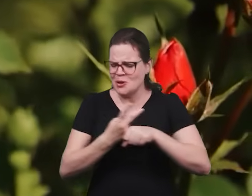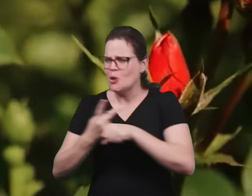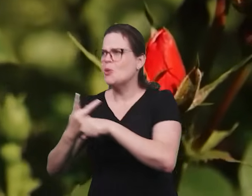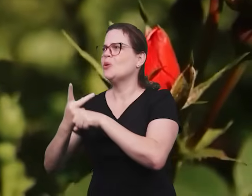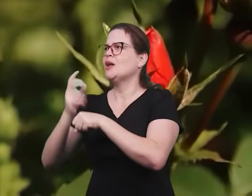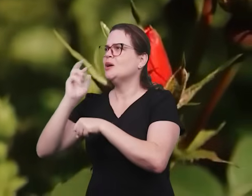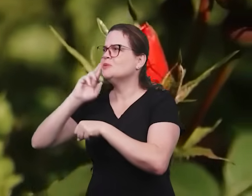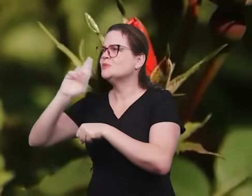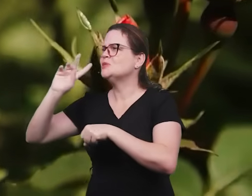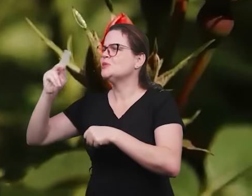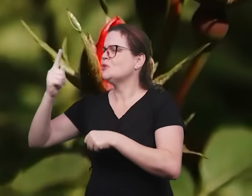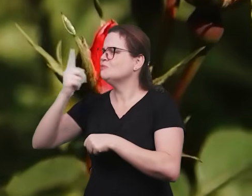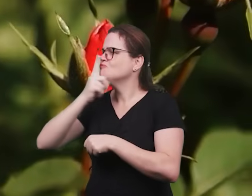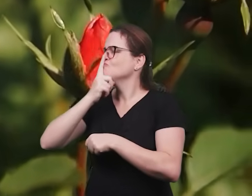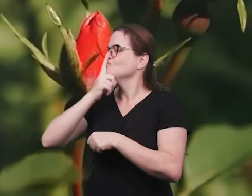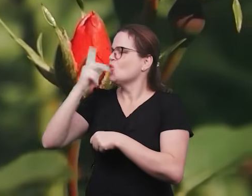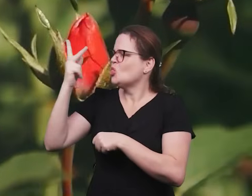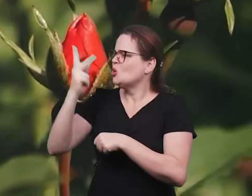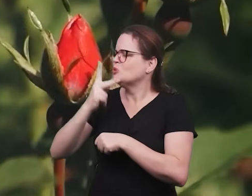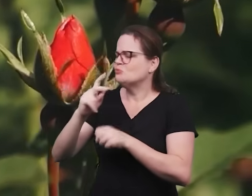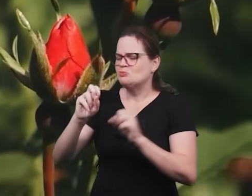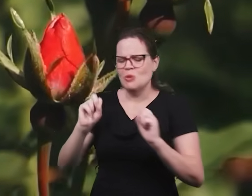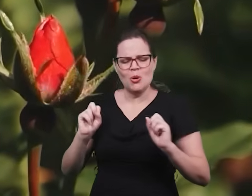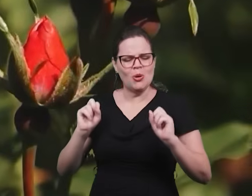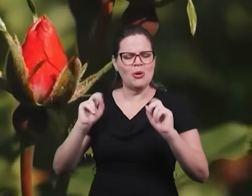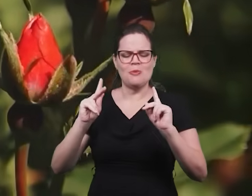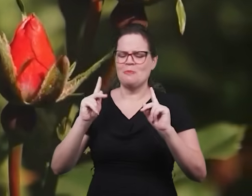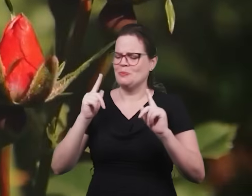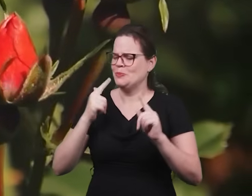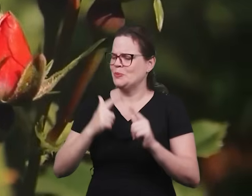que me una a ti,